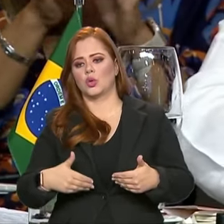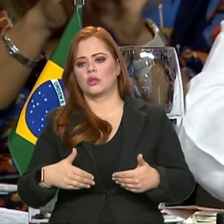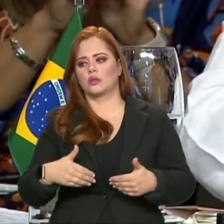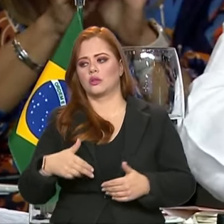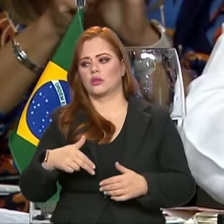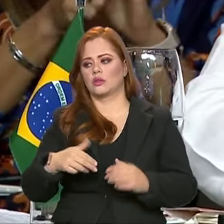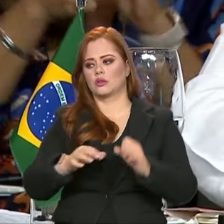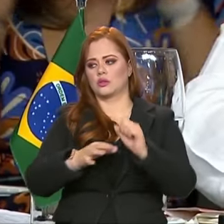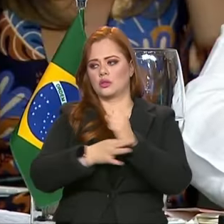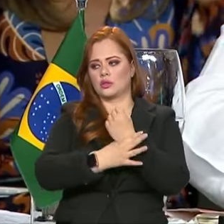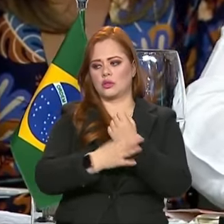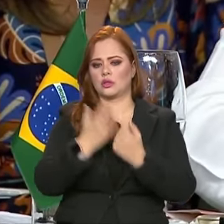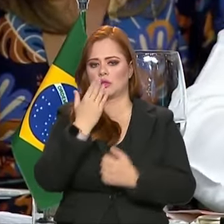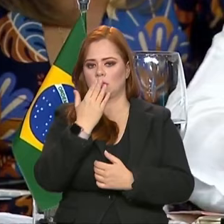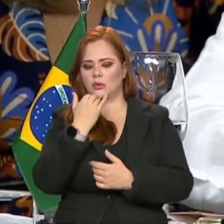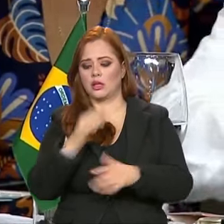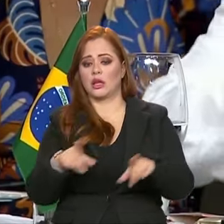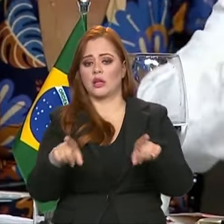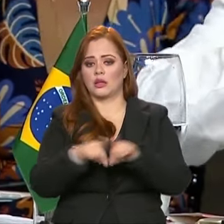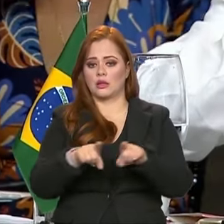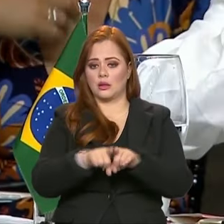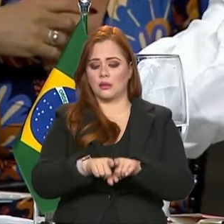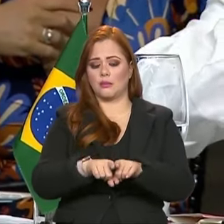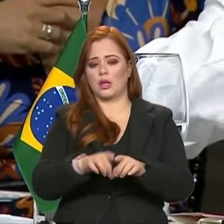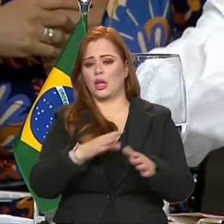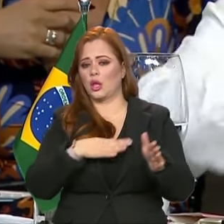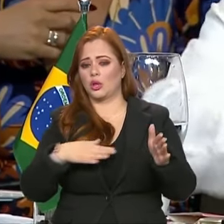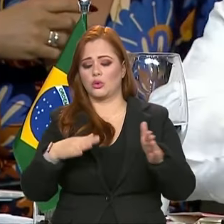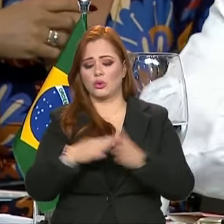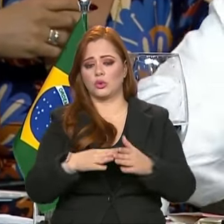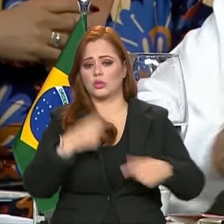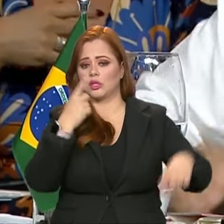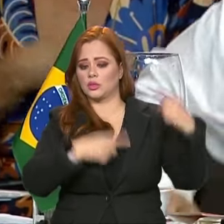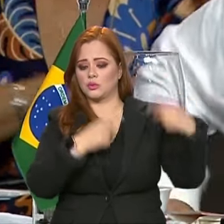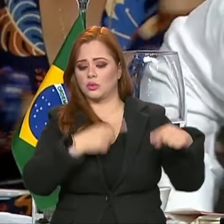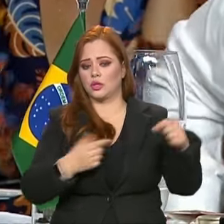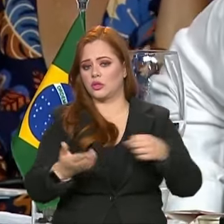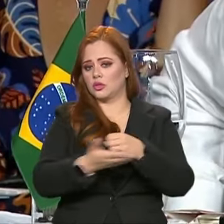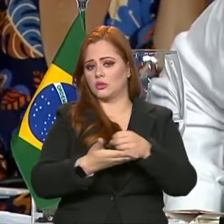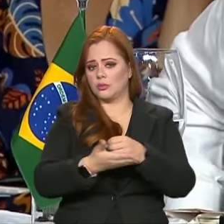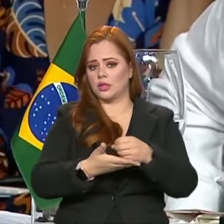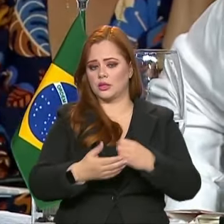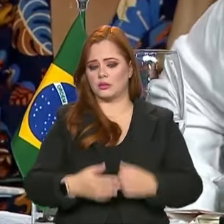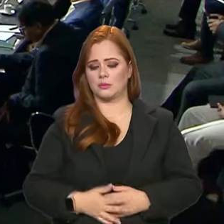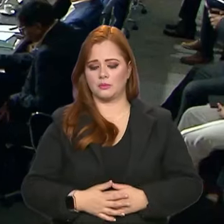na Região Amazônica, Ações Emergenciais e Políticas Estruturantes.